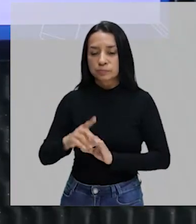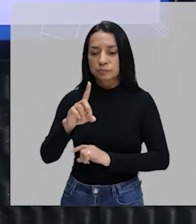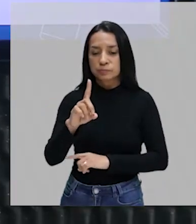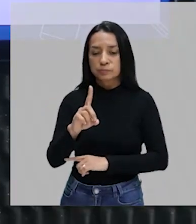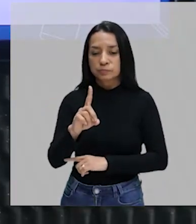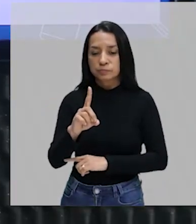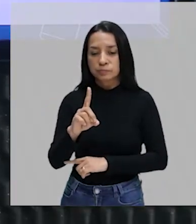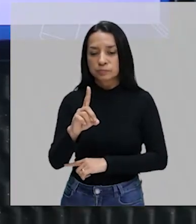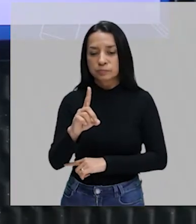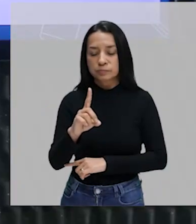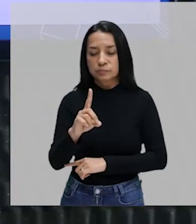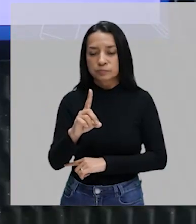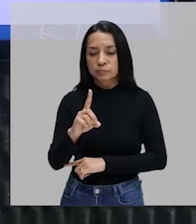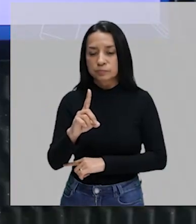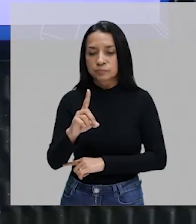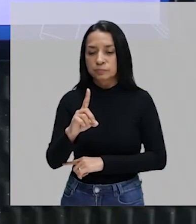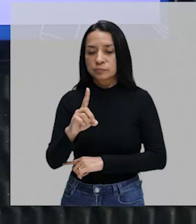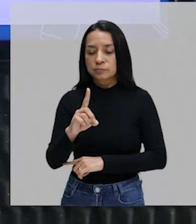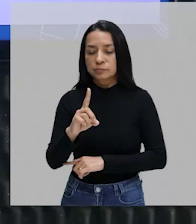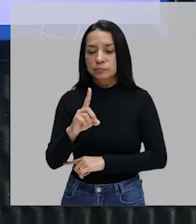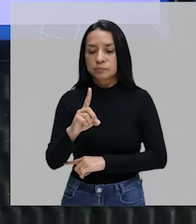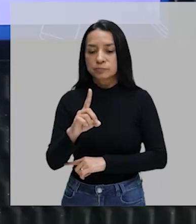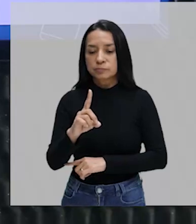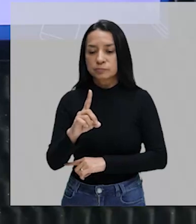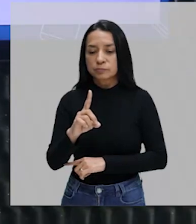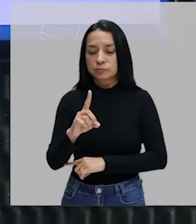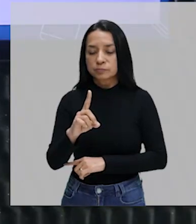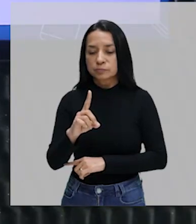O platonismo, nosso amigo Platão.